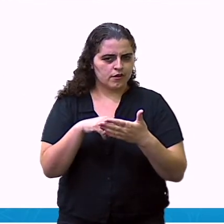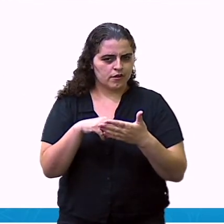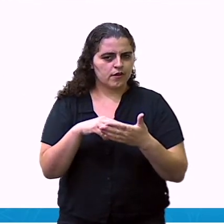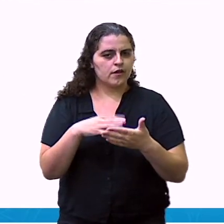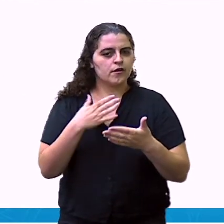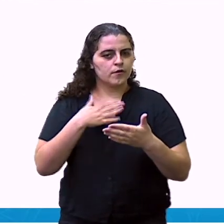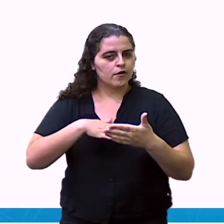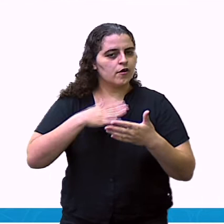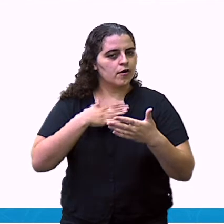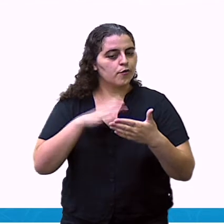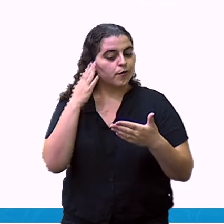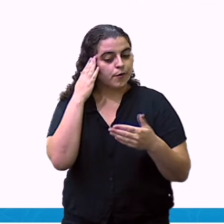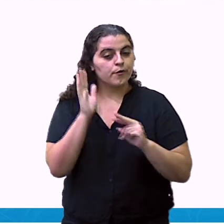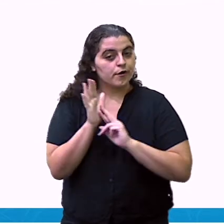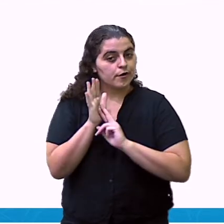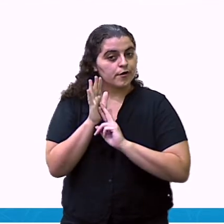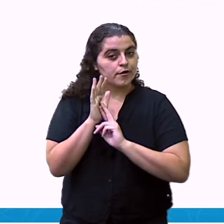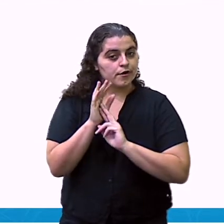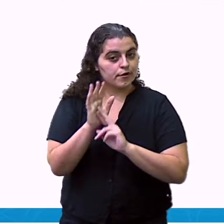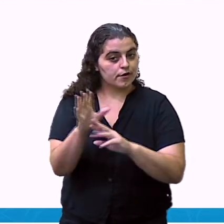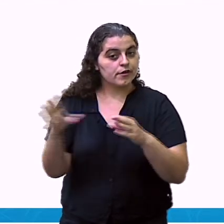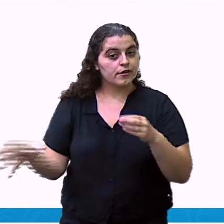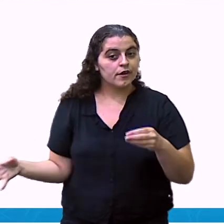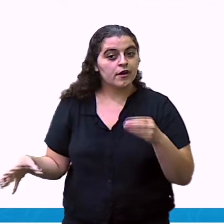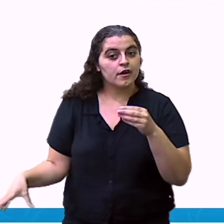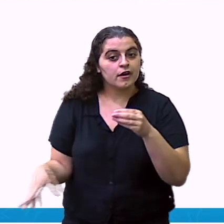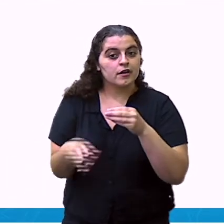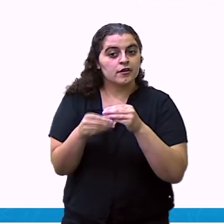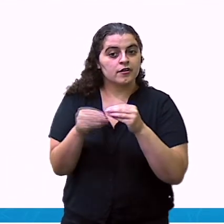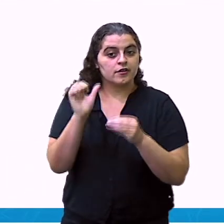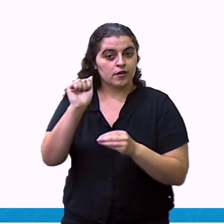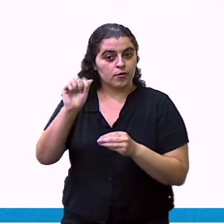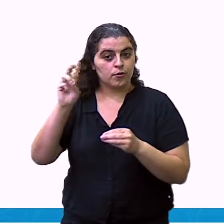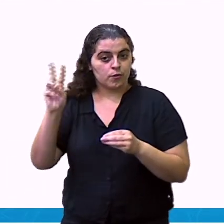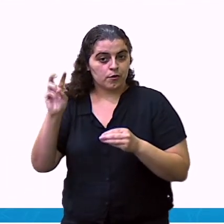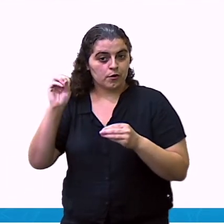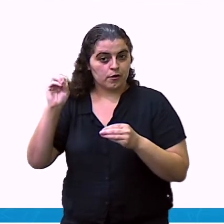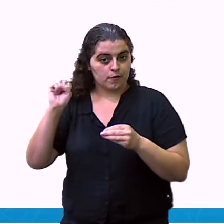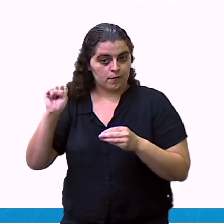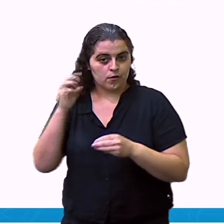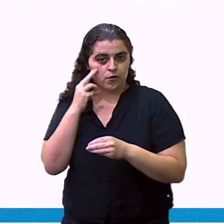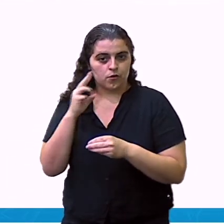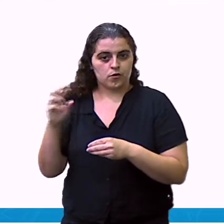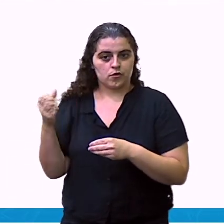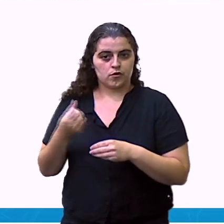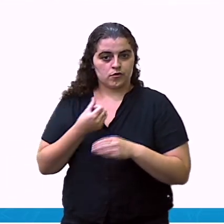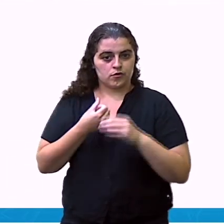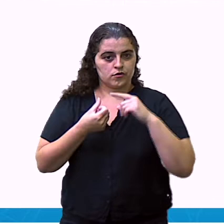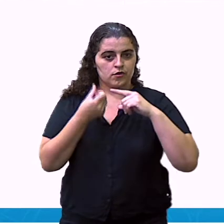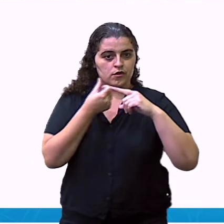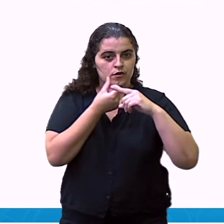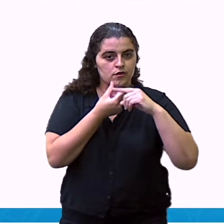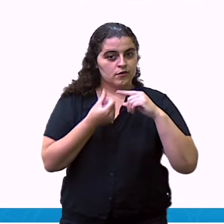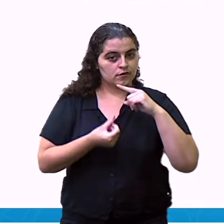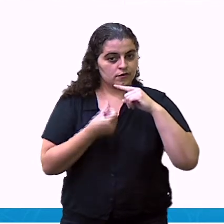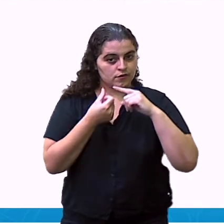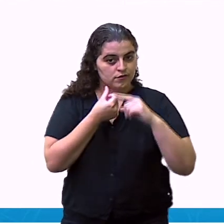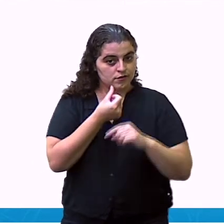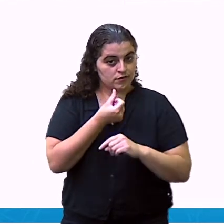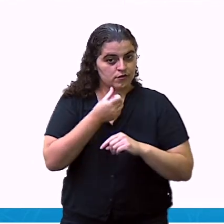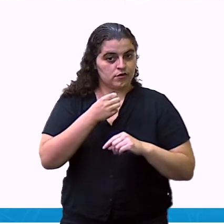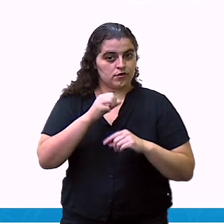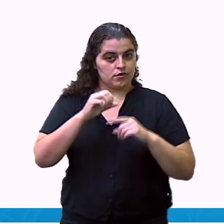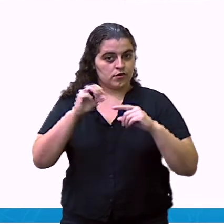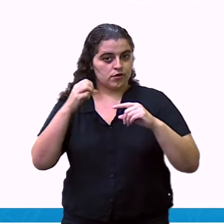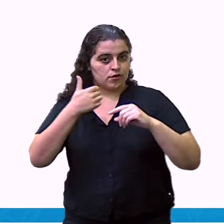os números e vamos acrescentar a palavra avos na frente. 6 11avos,